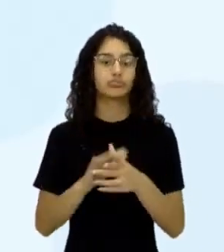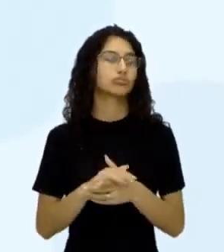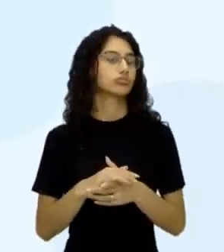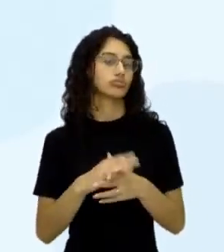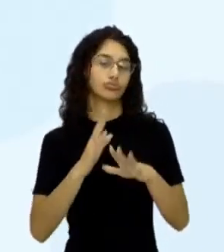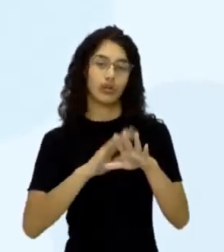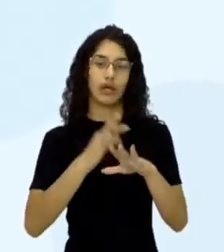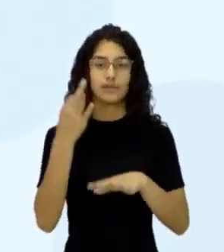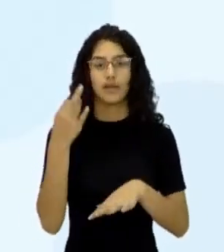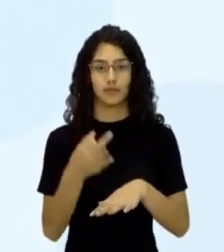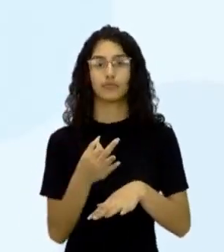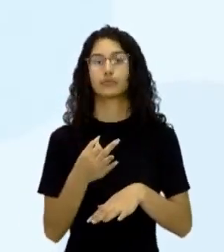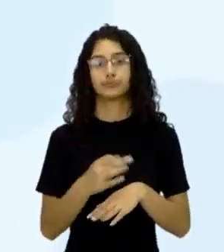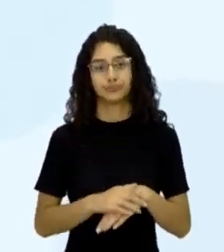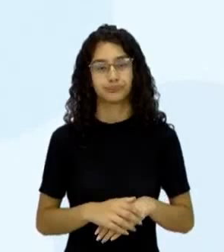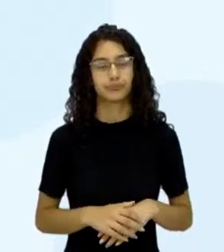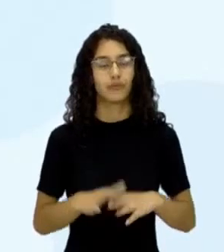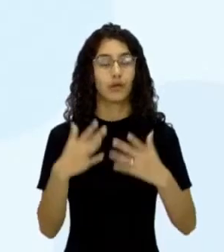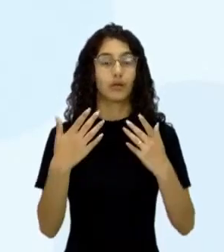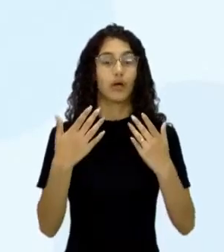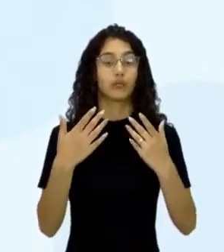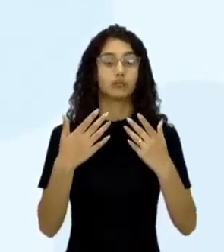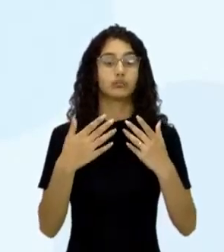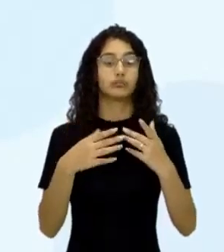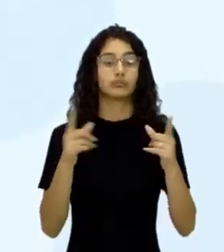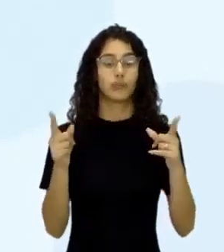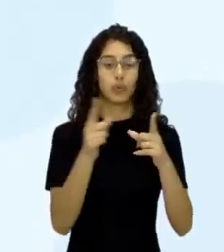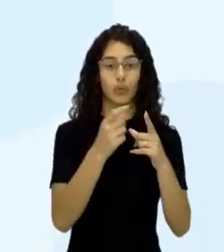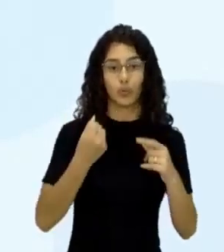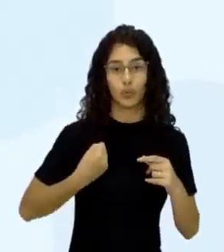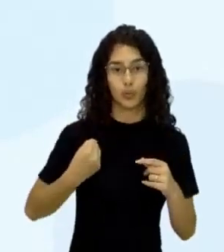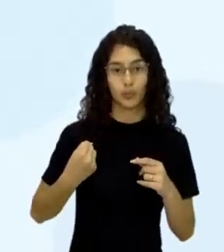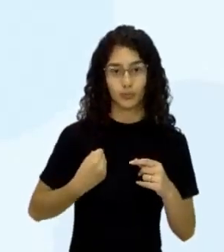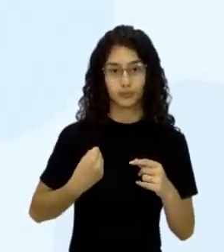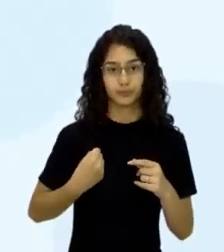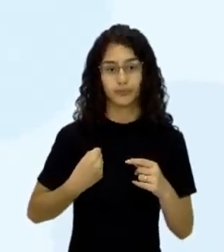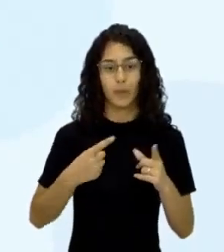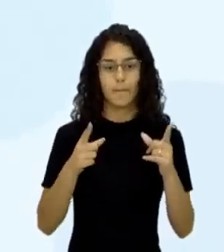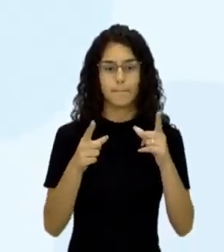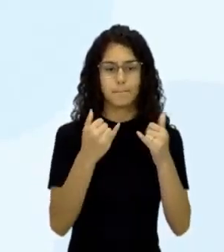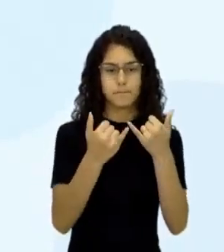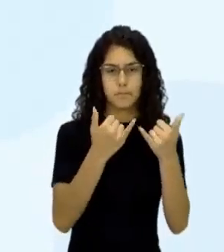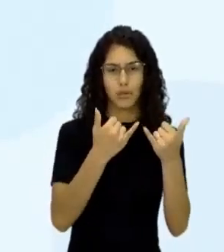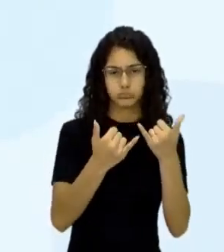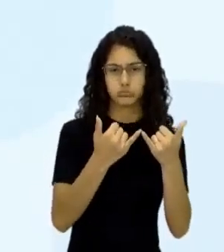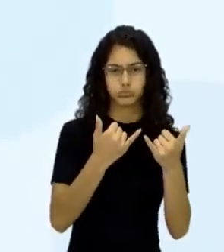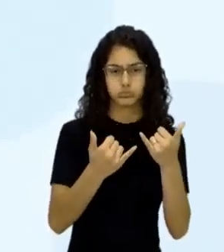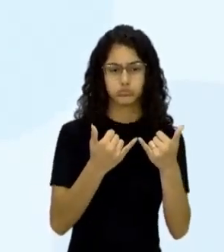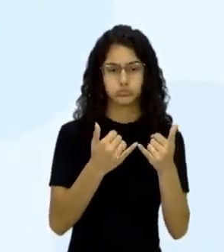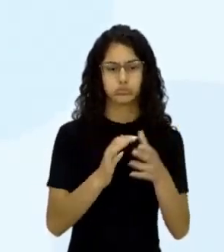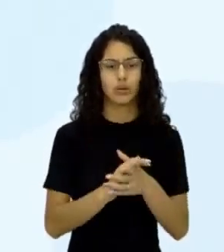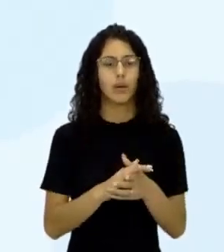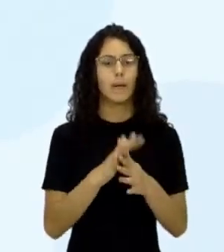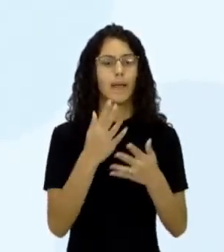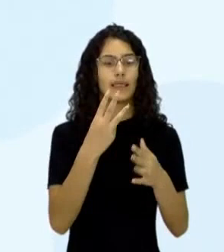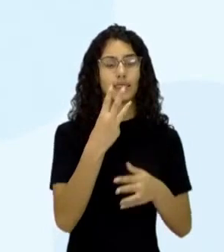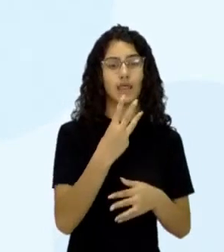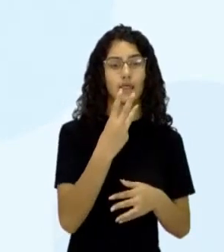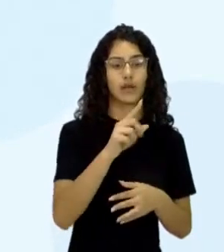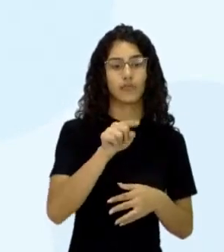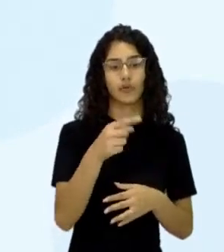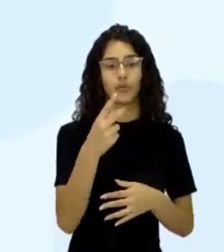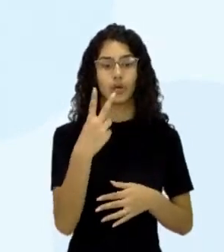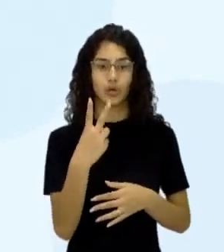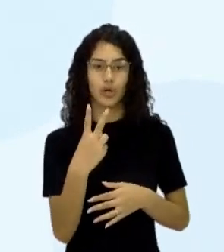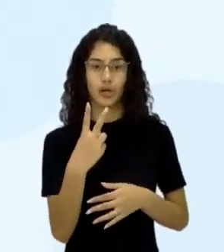1 e 9. Tá bom? Então, você reduziu o número. Então, fica um número aproximado, né? Vou escrever aproximadamente 2 aqui. Veja que